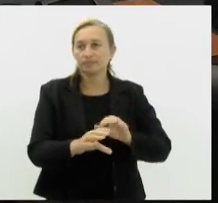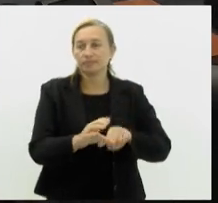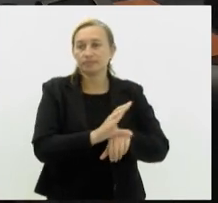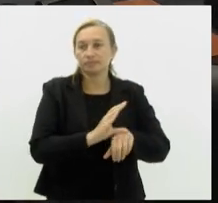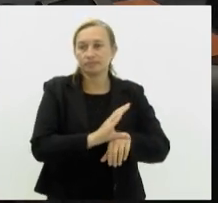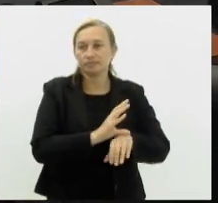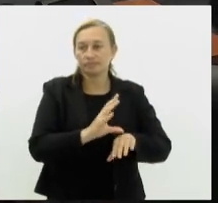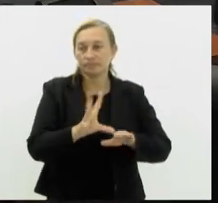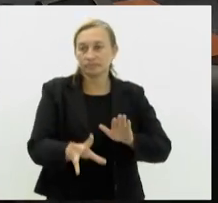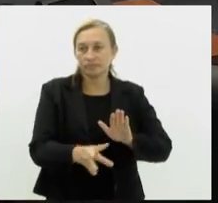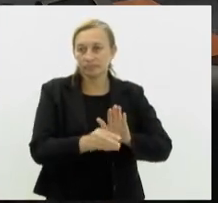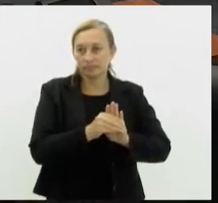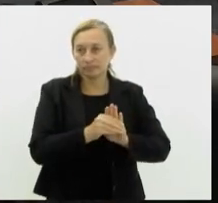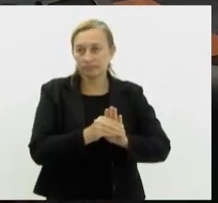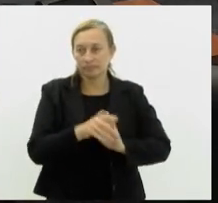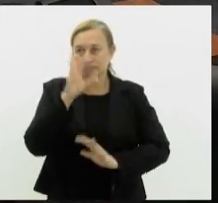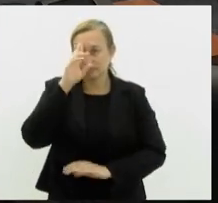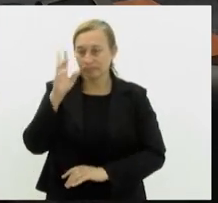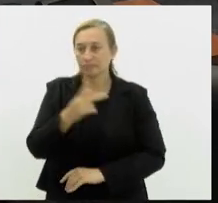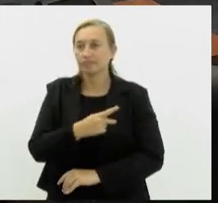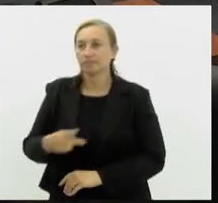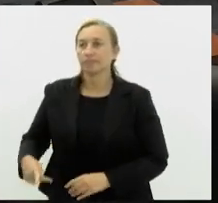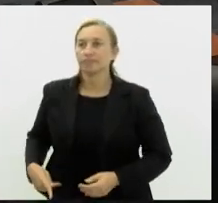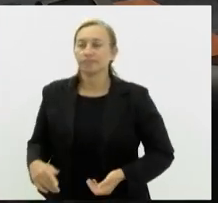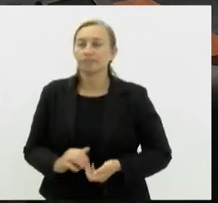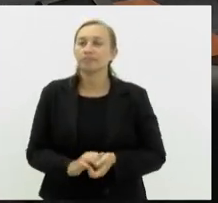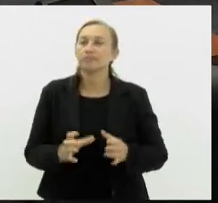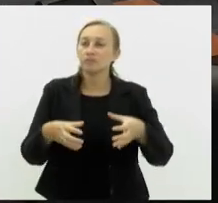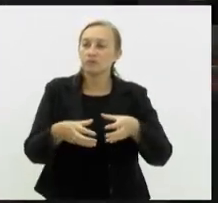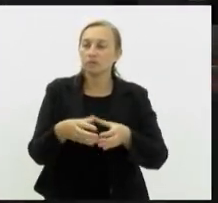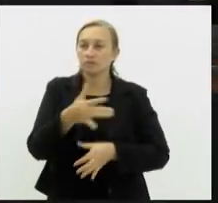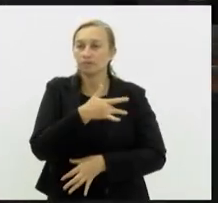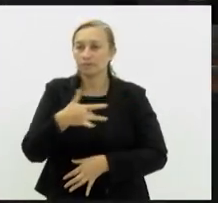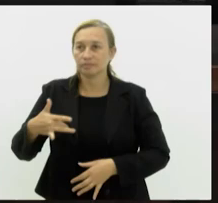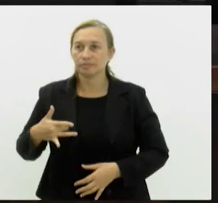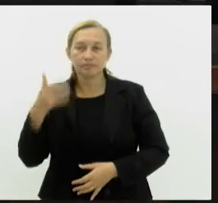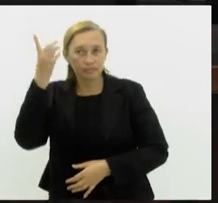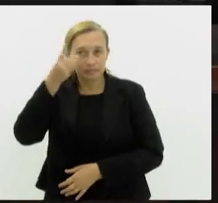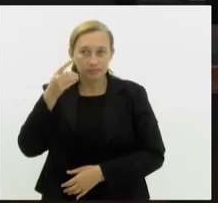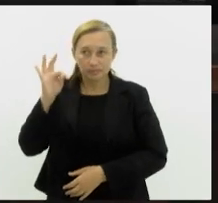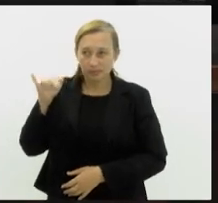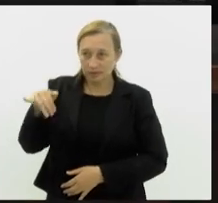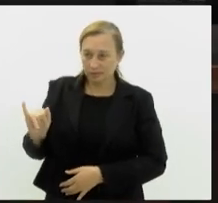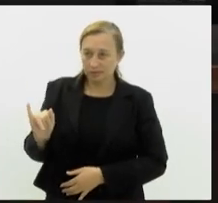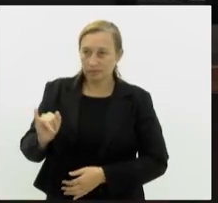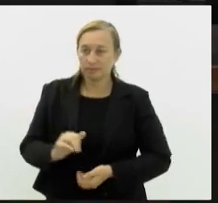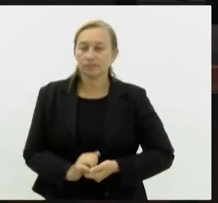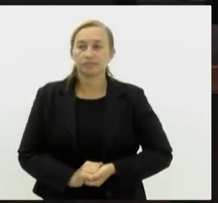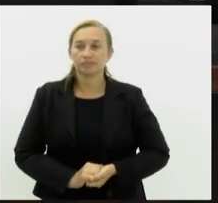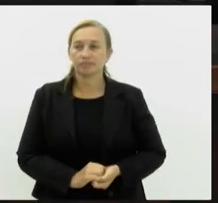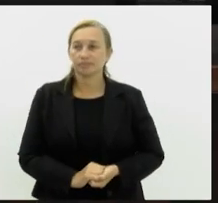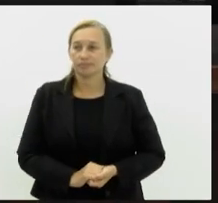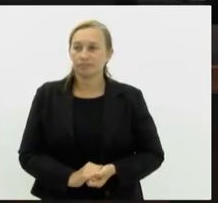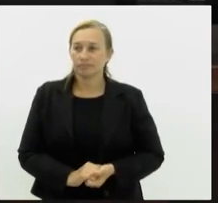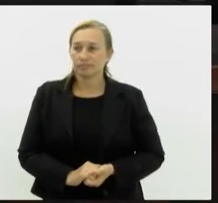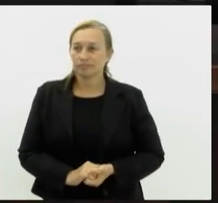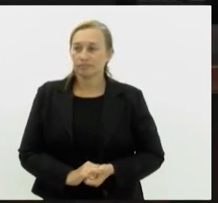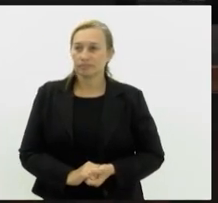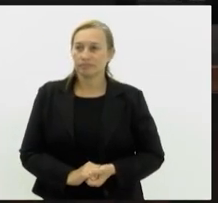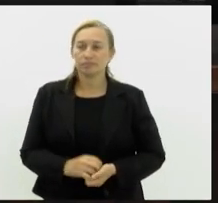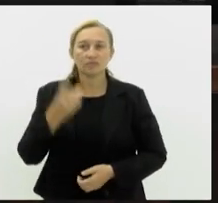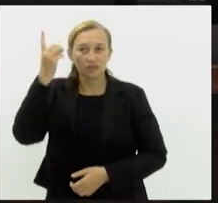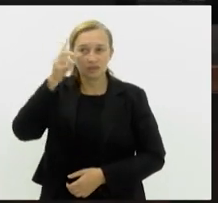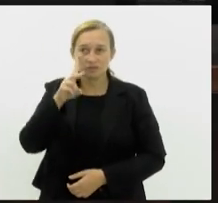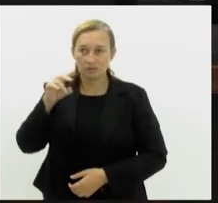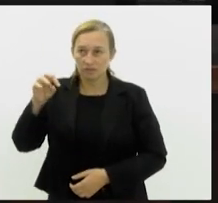emendas, senhora presidente. Pela Comissão de Saúde, deputado Tandy Vieira. Deputado